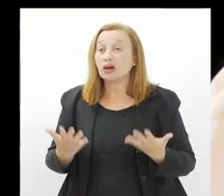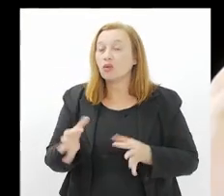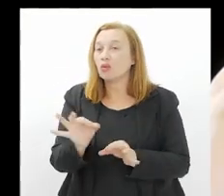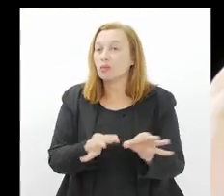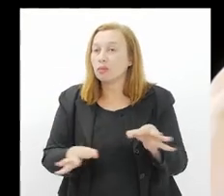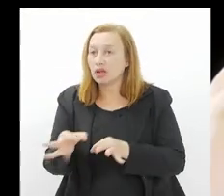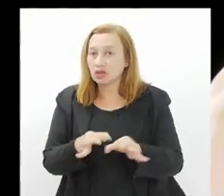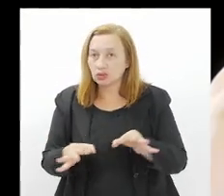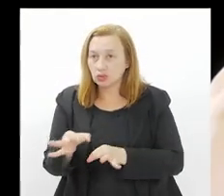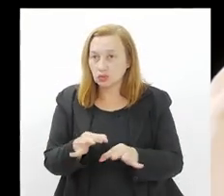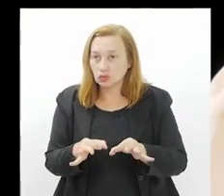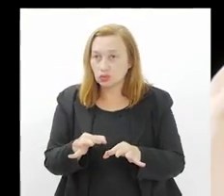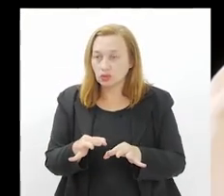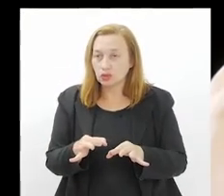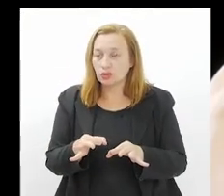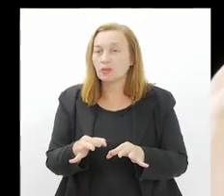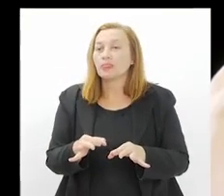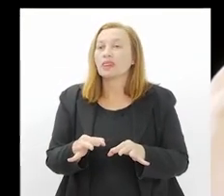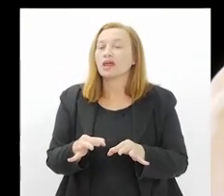transição energética,